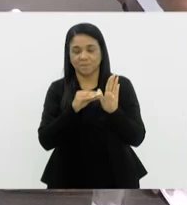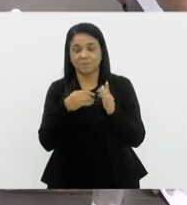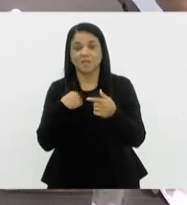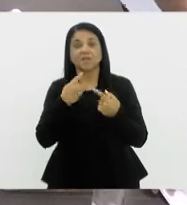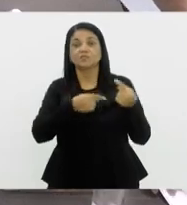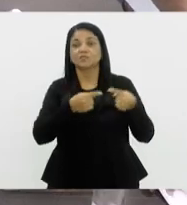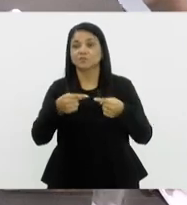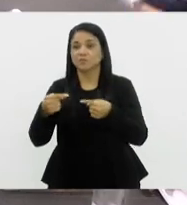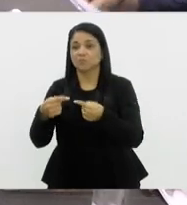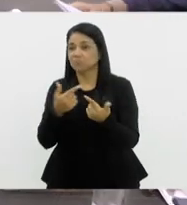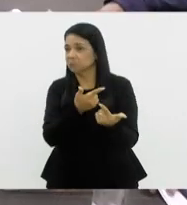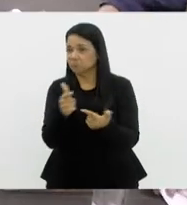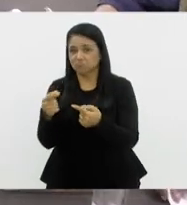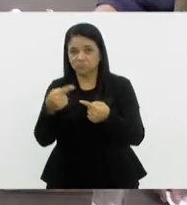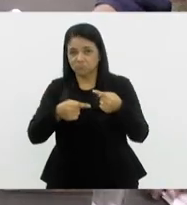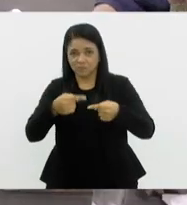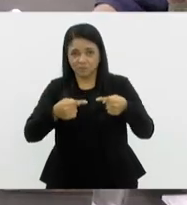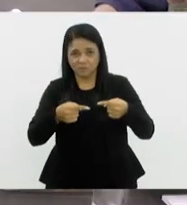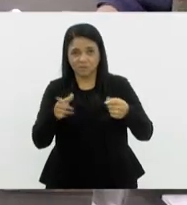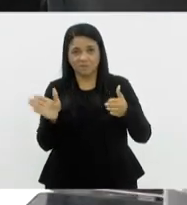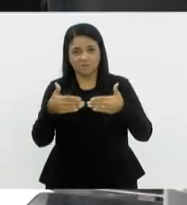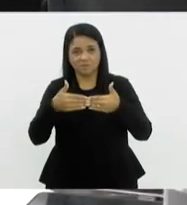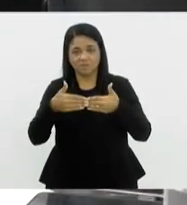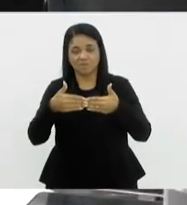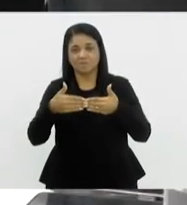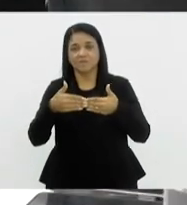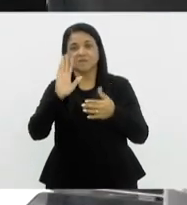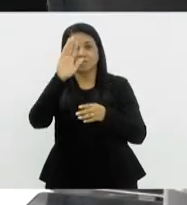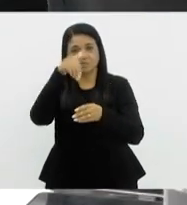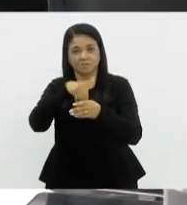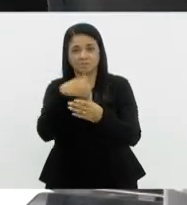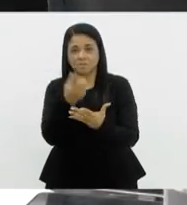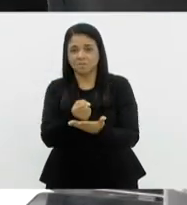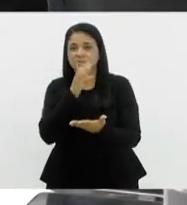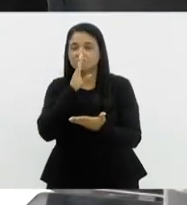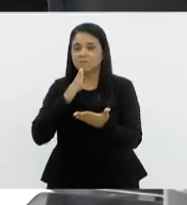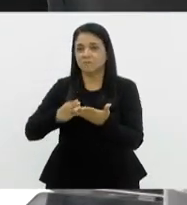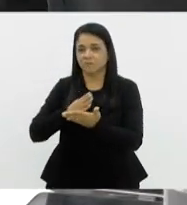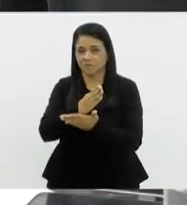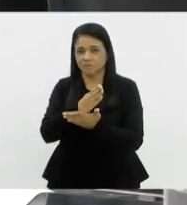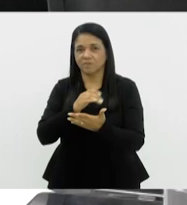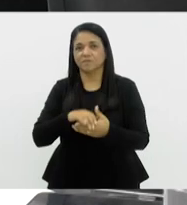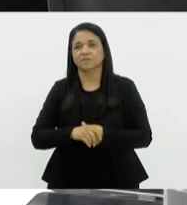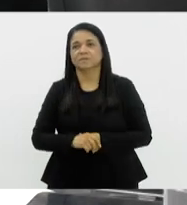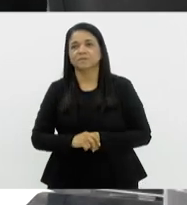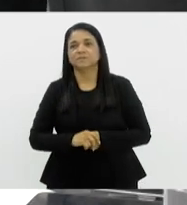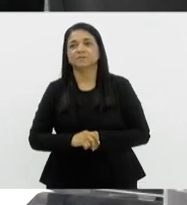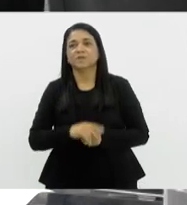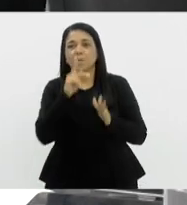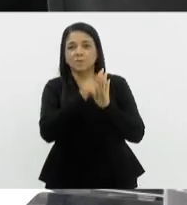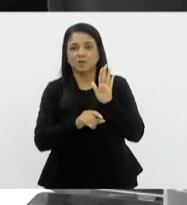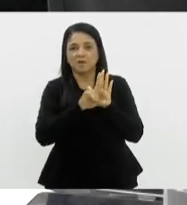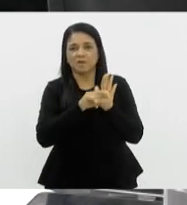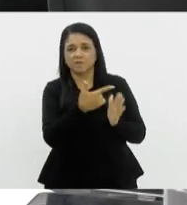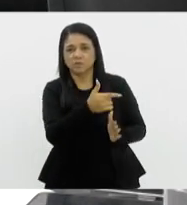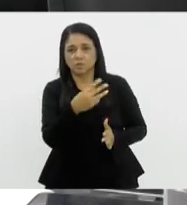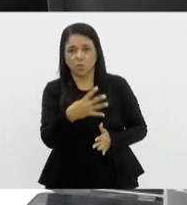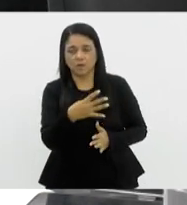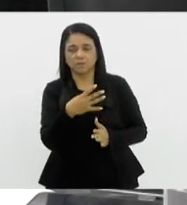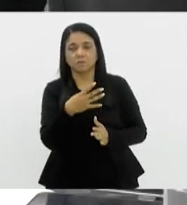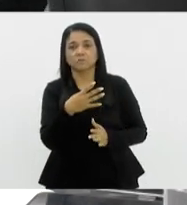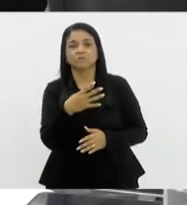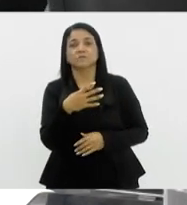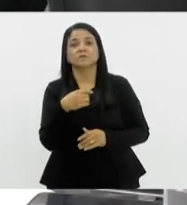discussão, não havendo quem queira discutir, encerrada a discussão, em votação, senhores que aprovam, permaneçam como estão, aprovado. Projeto de lei 24 da